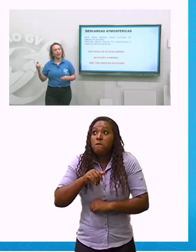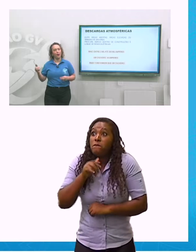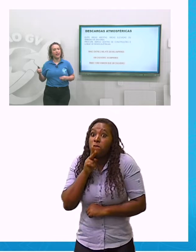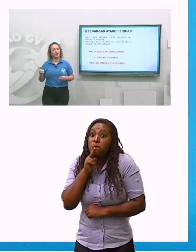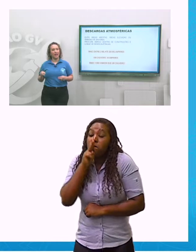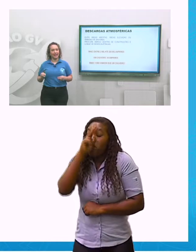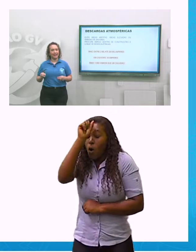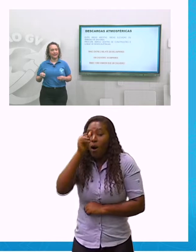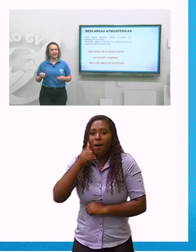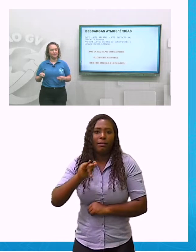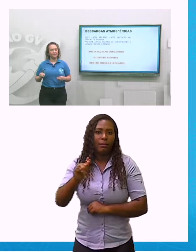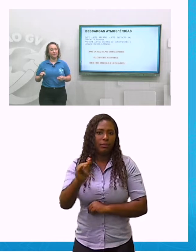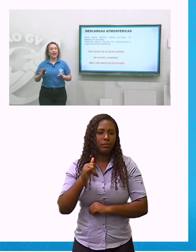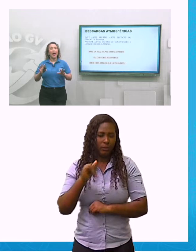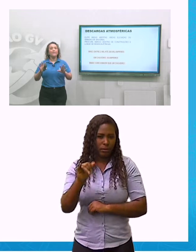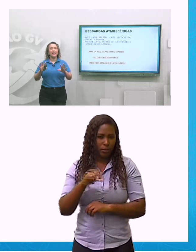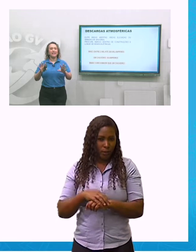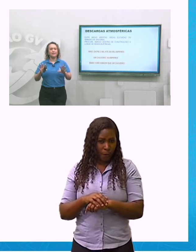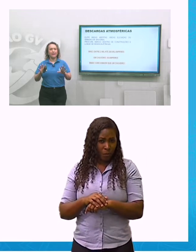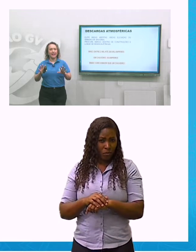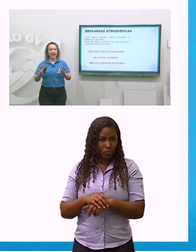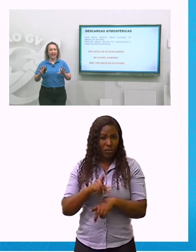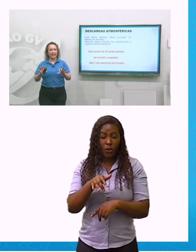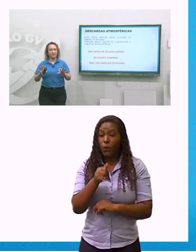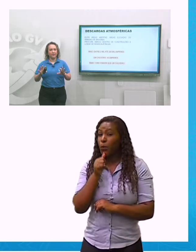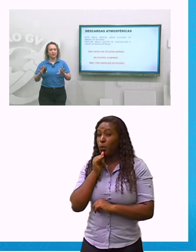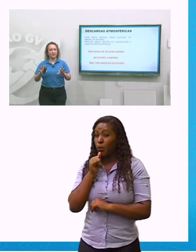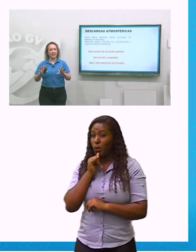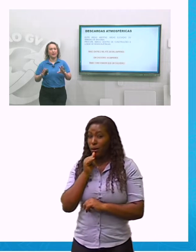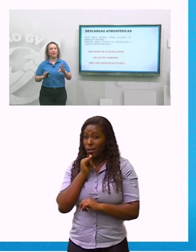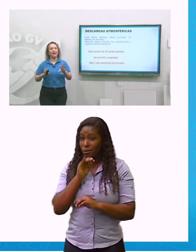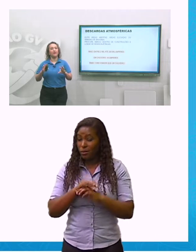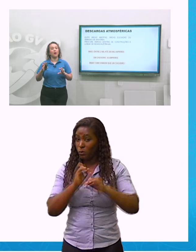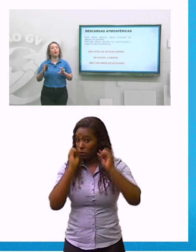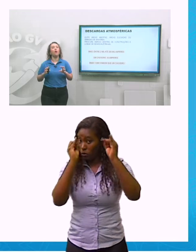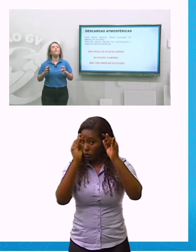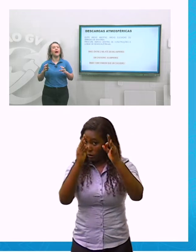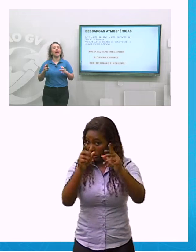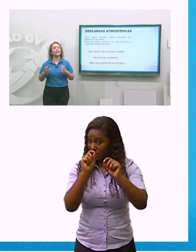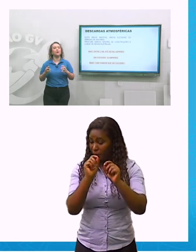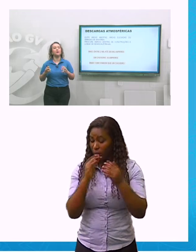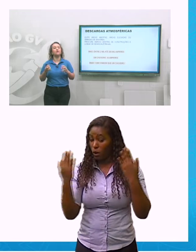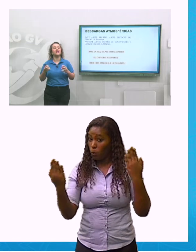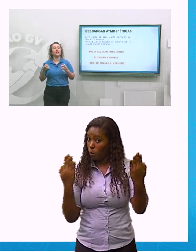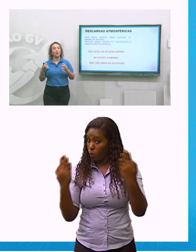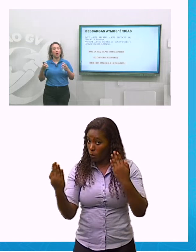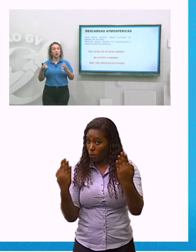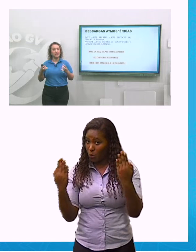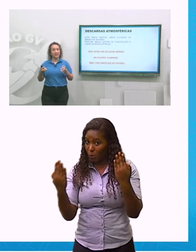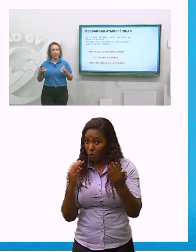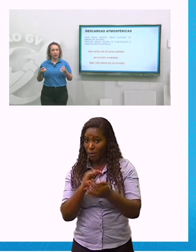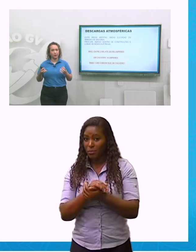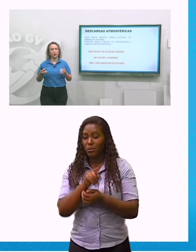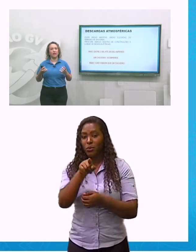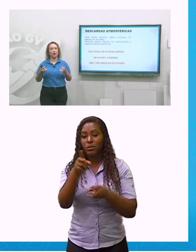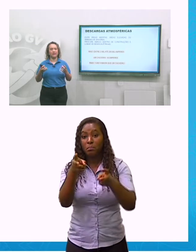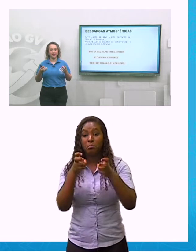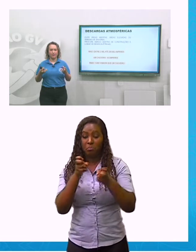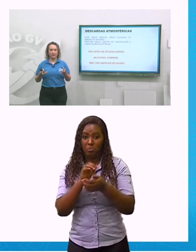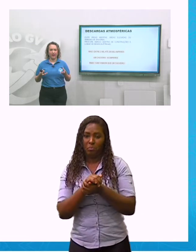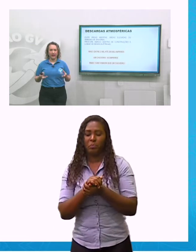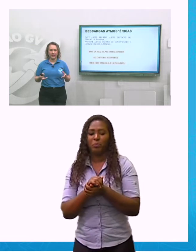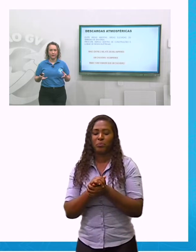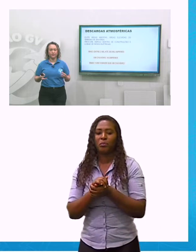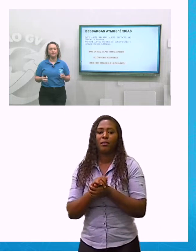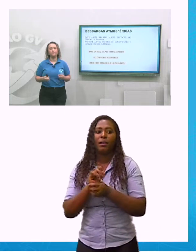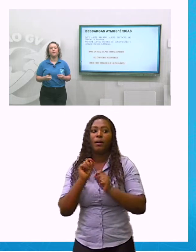medida da corrente elétrica. Para explicar aqui para você, para haver uma comparação, para você ter uma noção do que nós